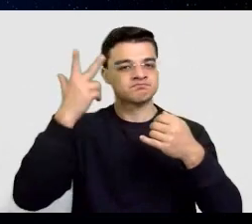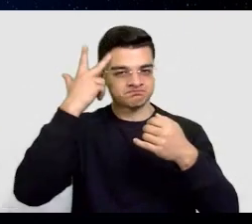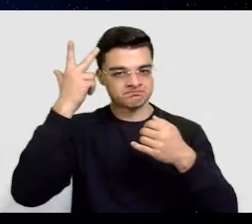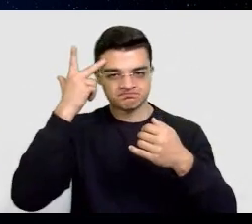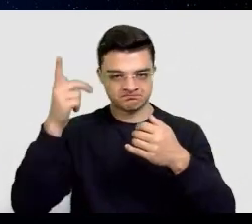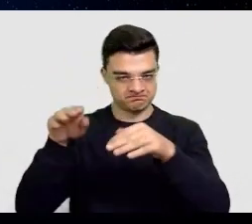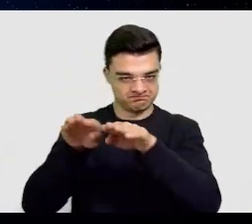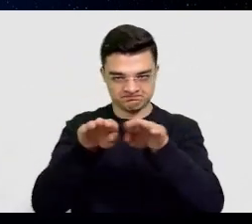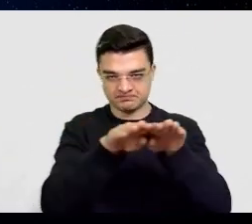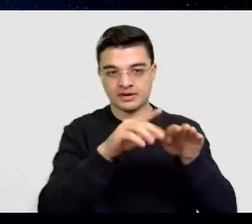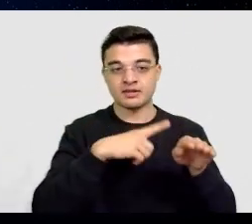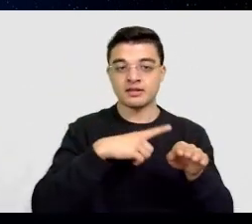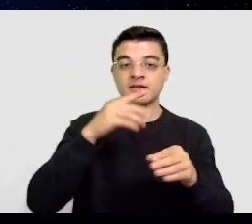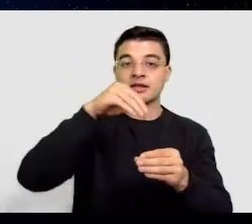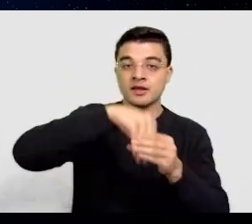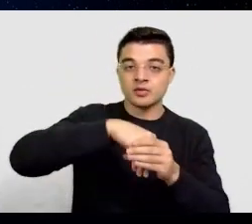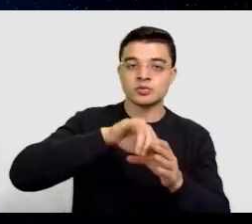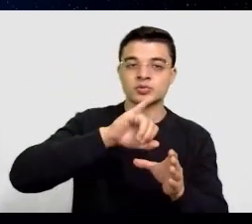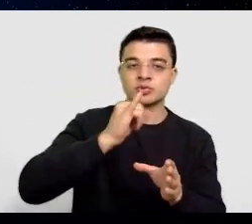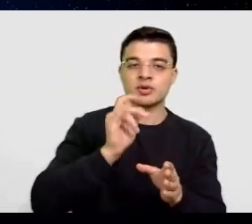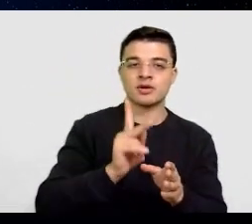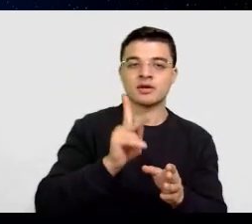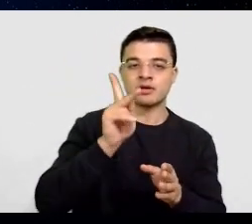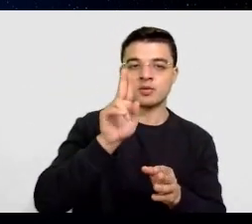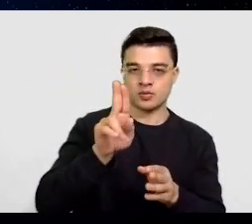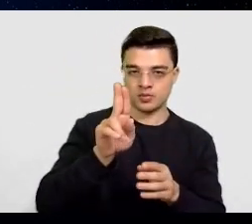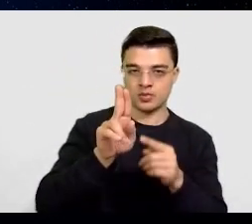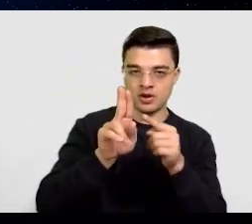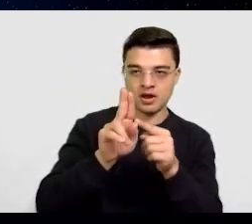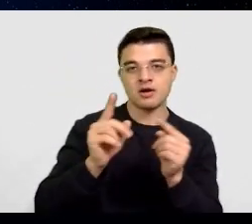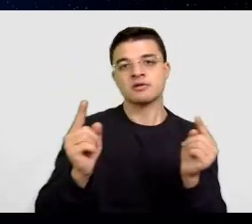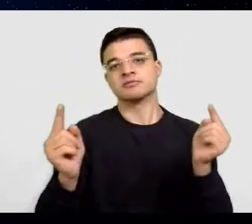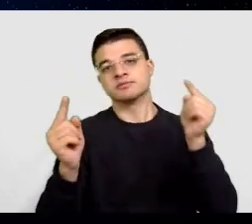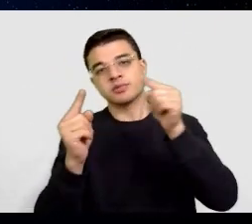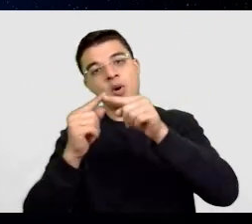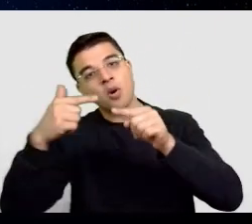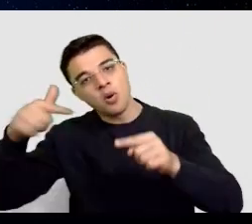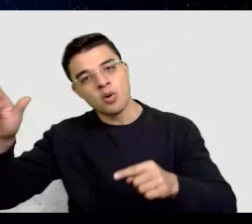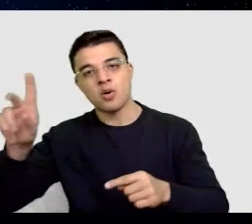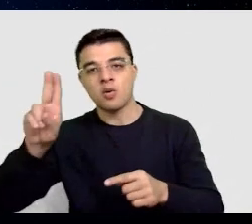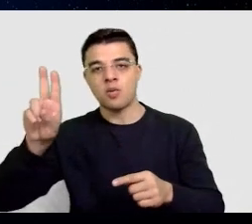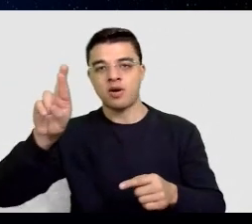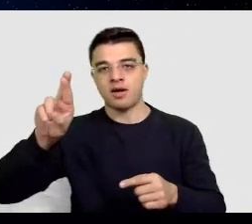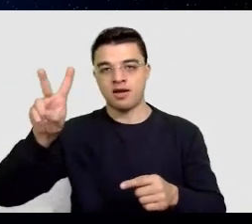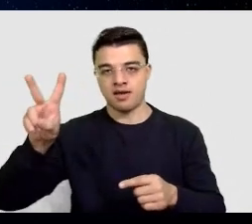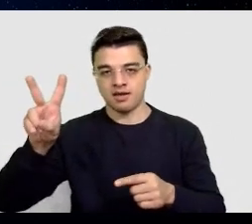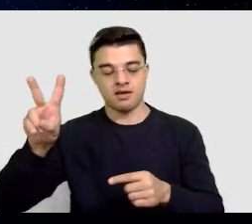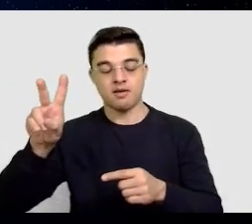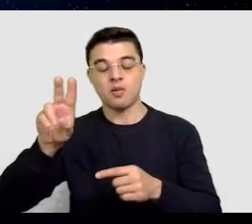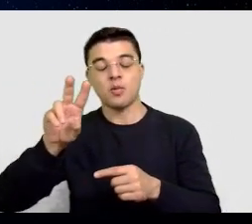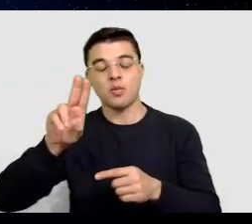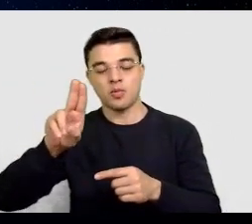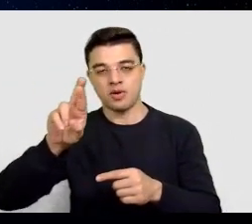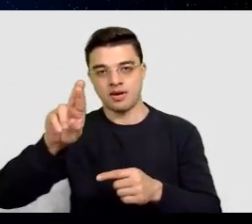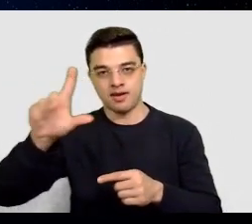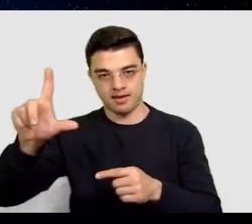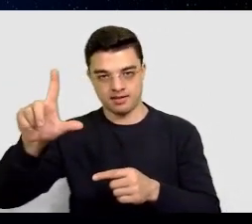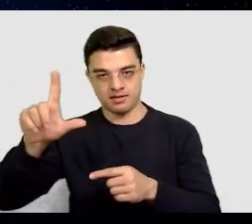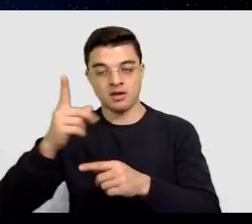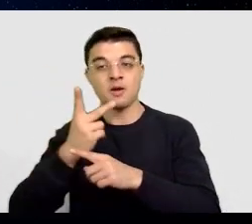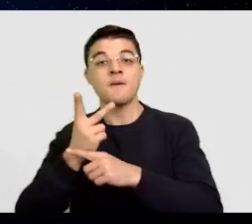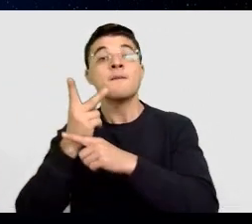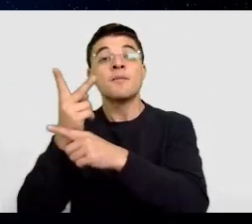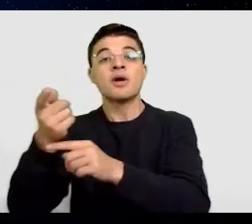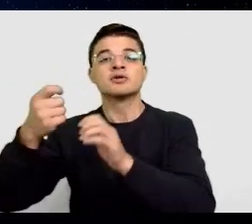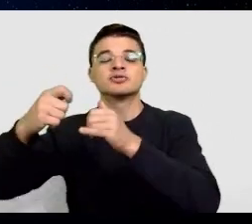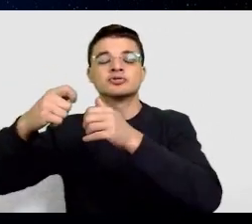JKU, que aponta para uma outra URL, né, que é onde ele vai puxar a chave pública responsável por